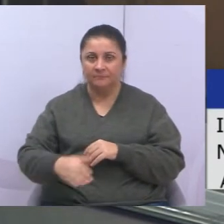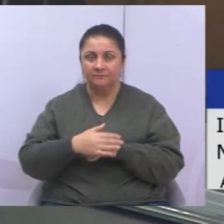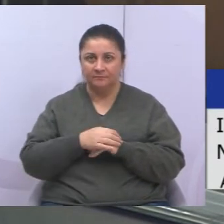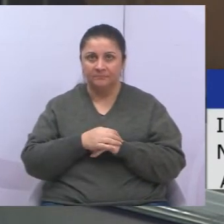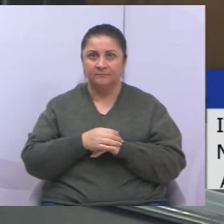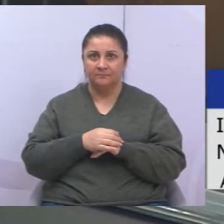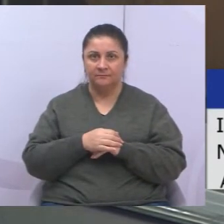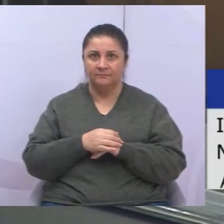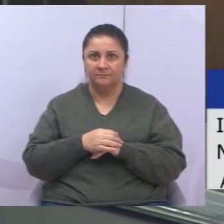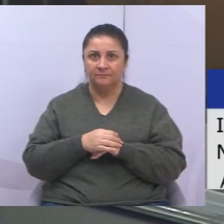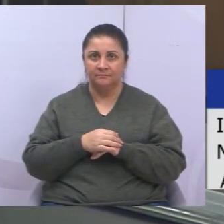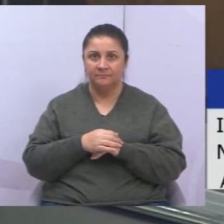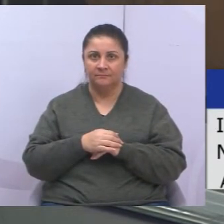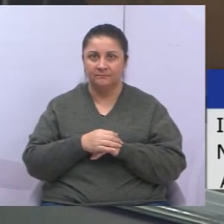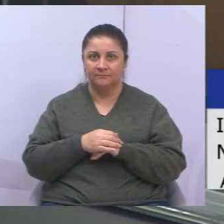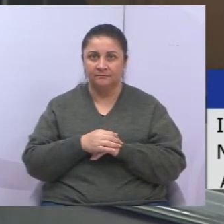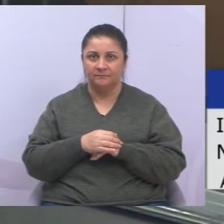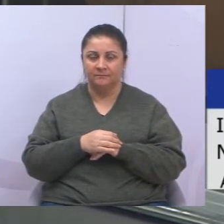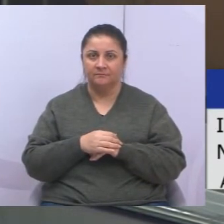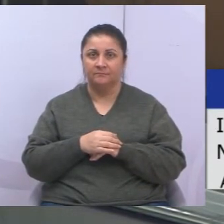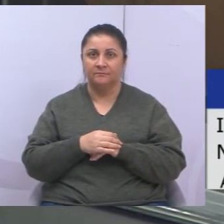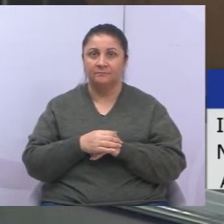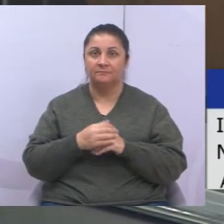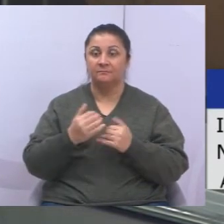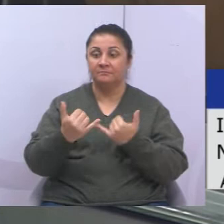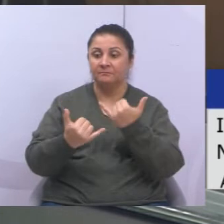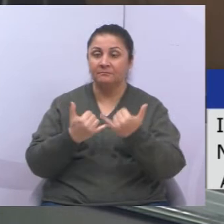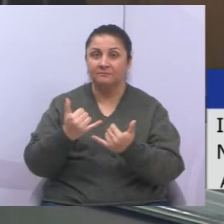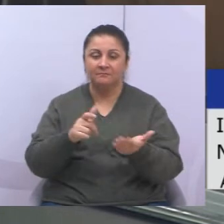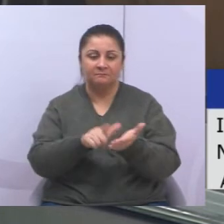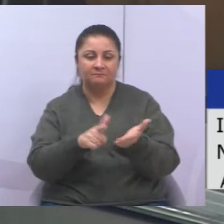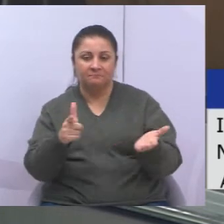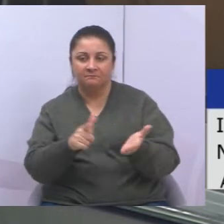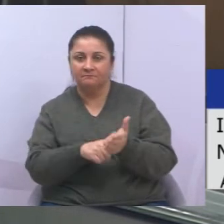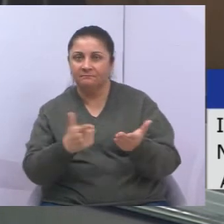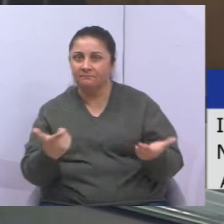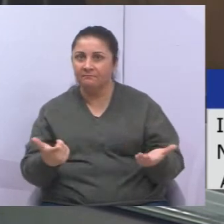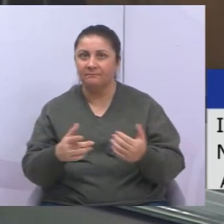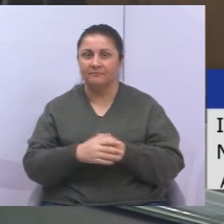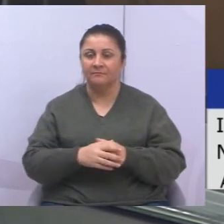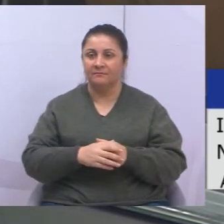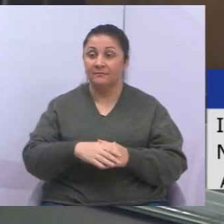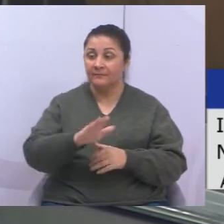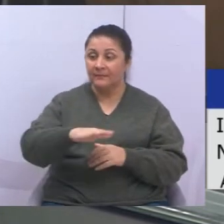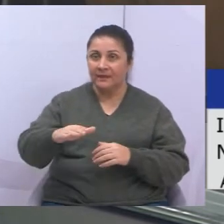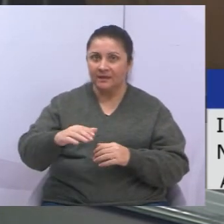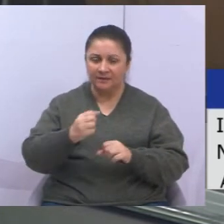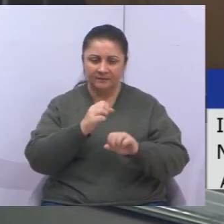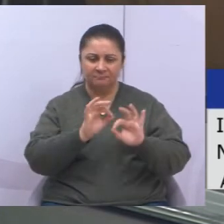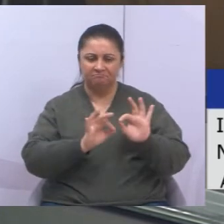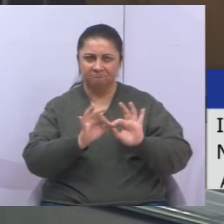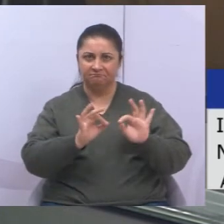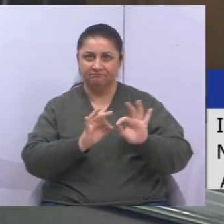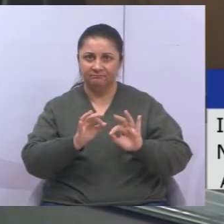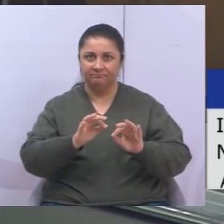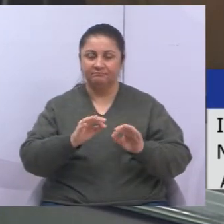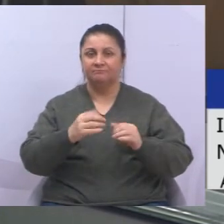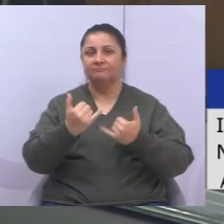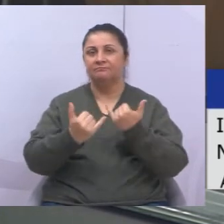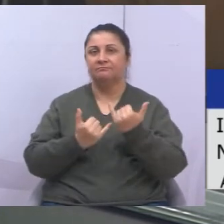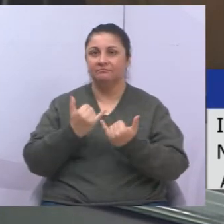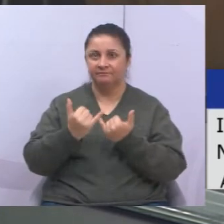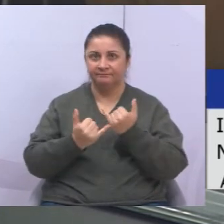pré-escola, das brincadeiras com papelões, onde as crianças constroem o seu próprio brinquedo.